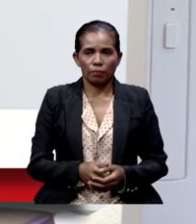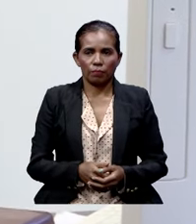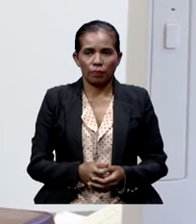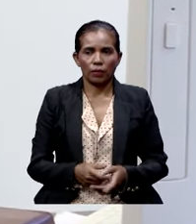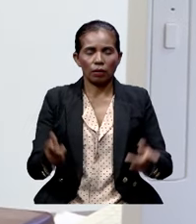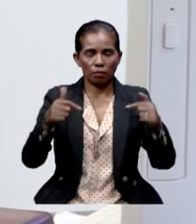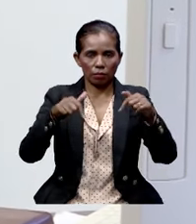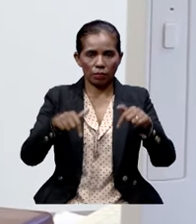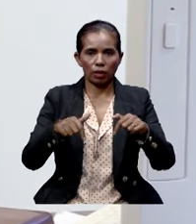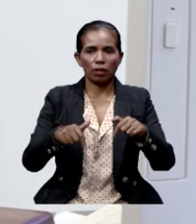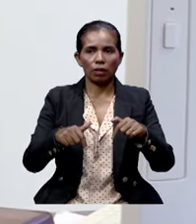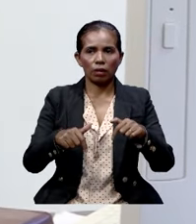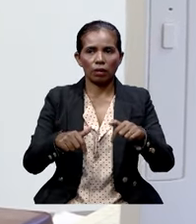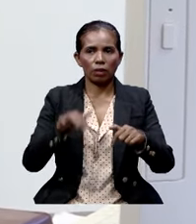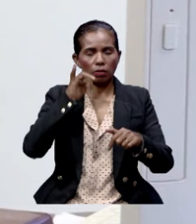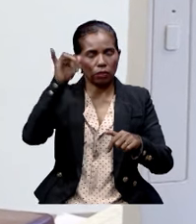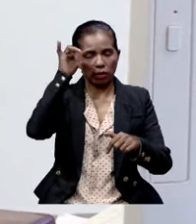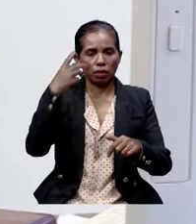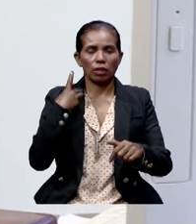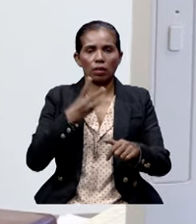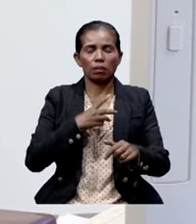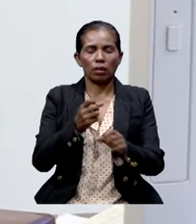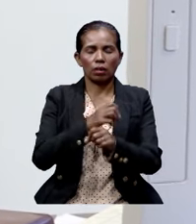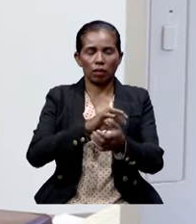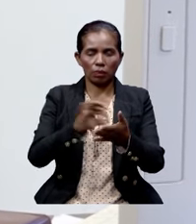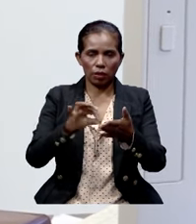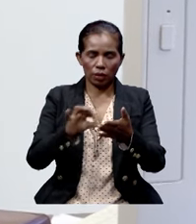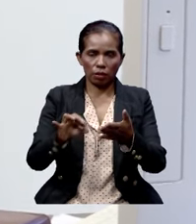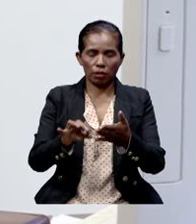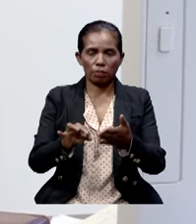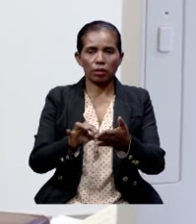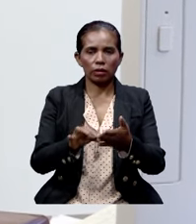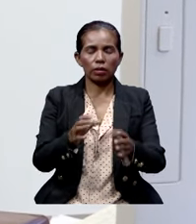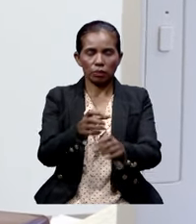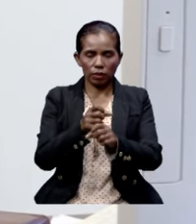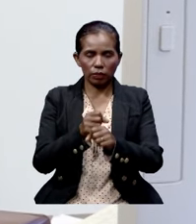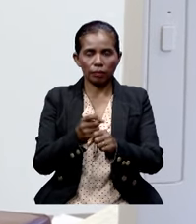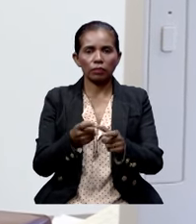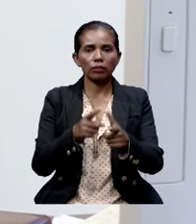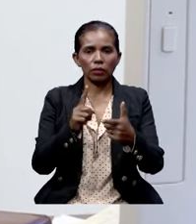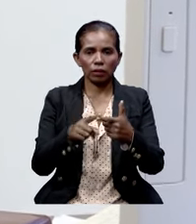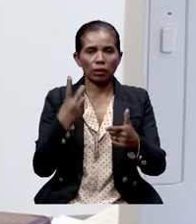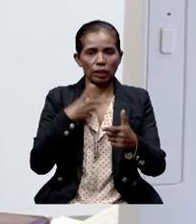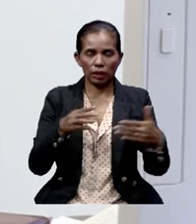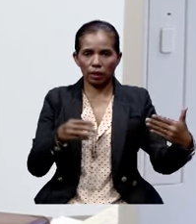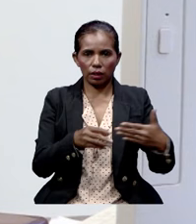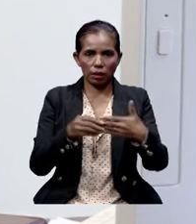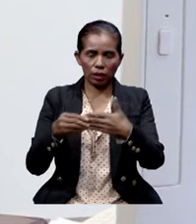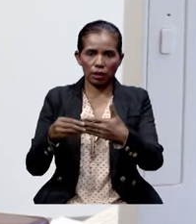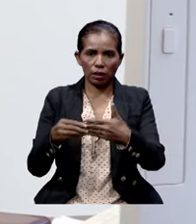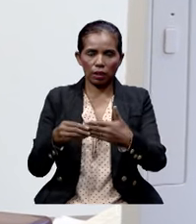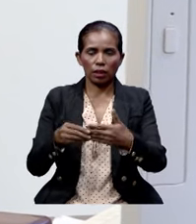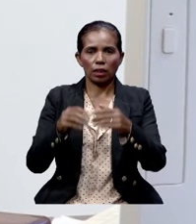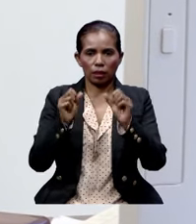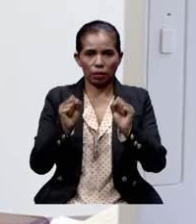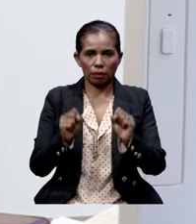tona iha hose kami halotiona recebimento neste momento ita organiza hela para tu